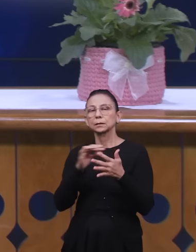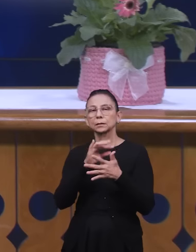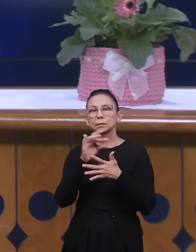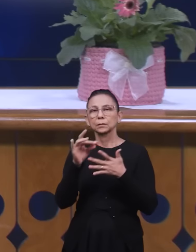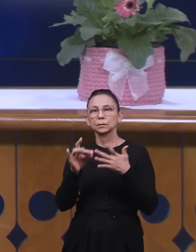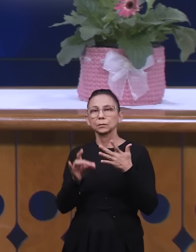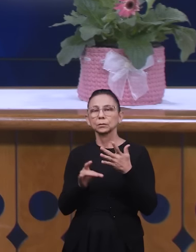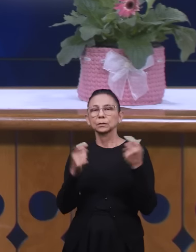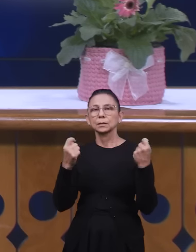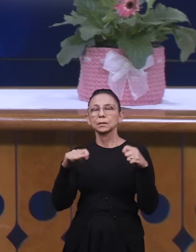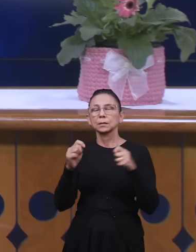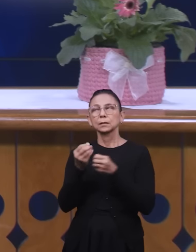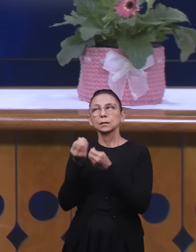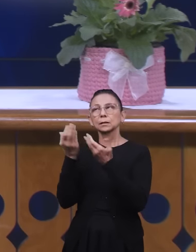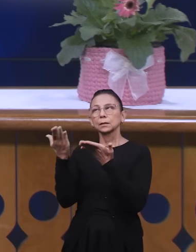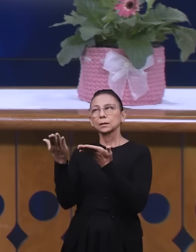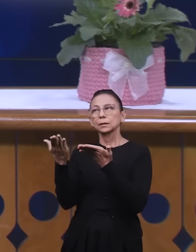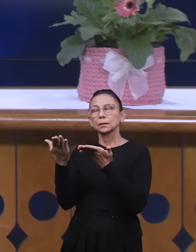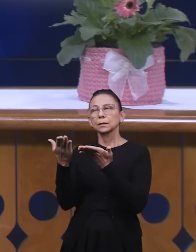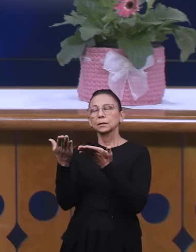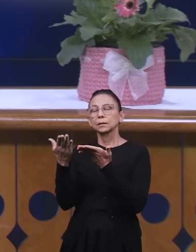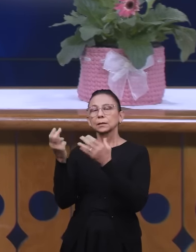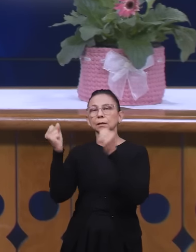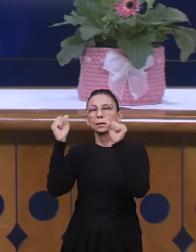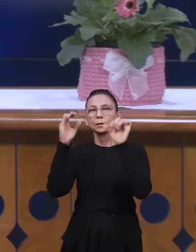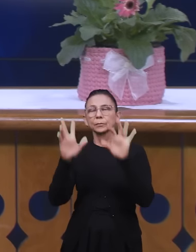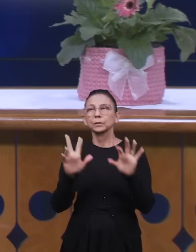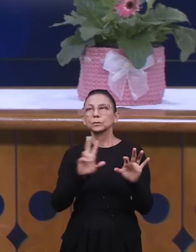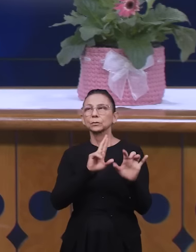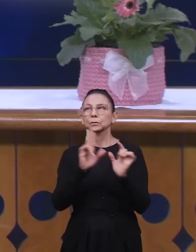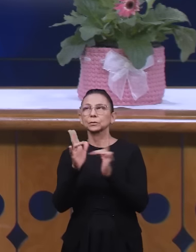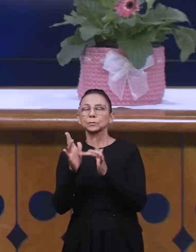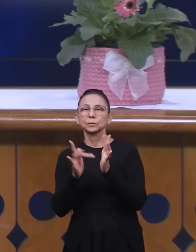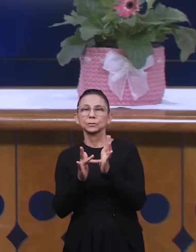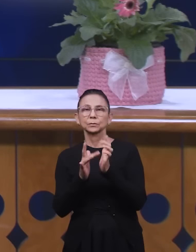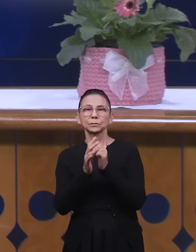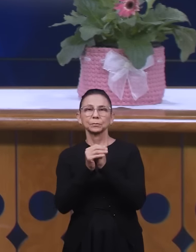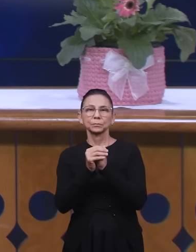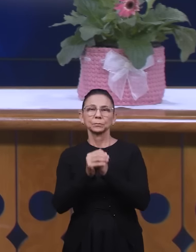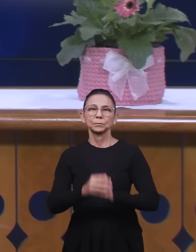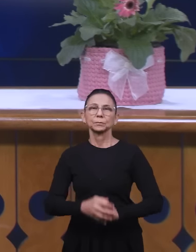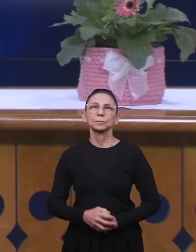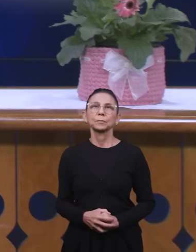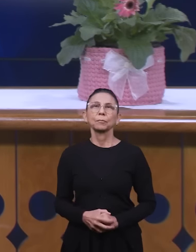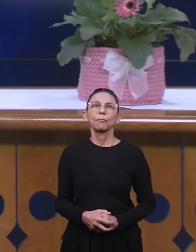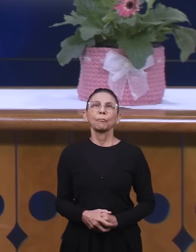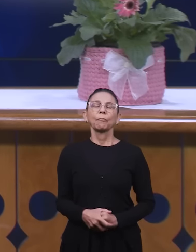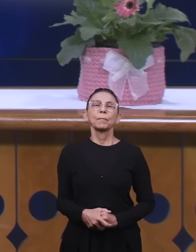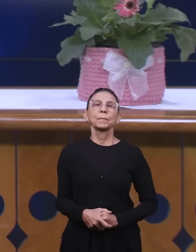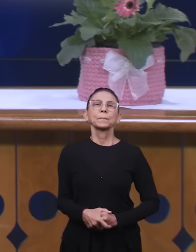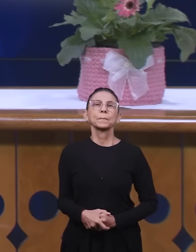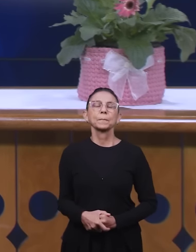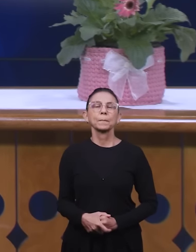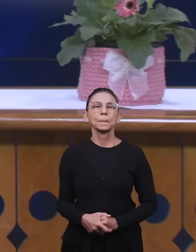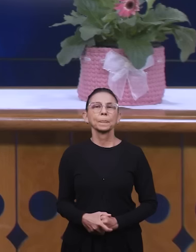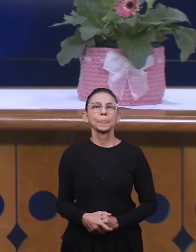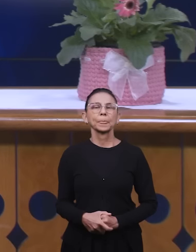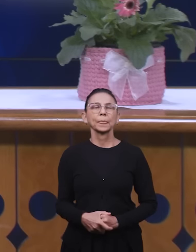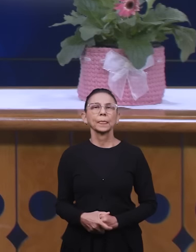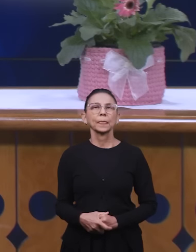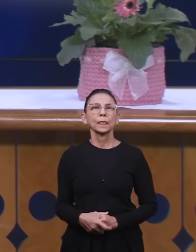petição, a nossa necessidade, Senhor. Abençoa-nos assim, nós clamamos em nome do Senhor Jesus.